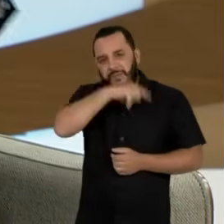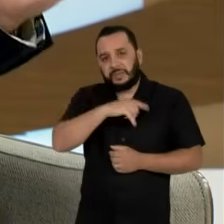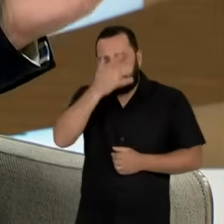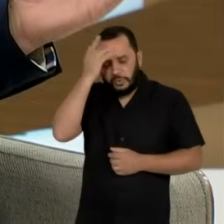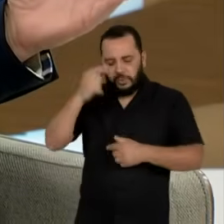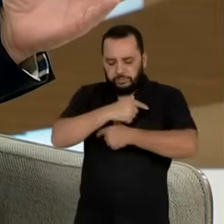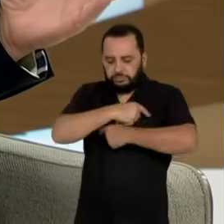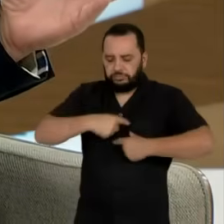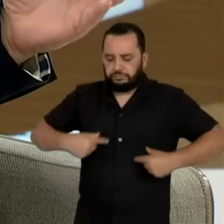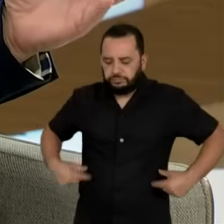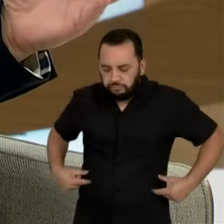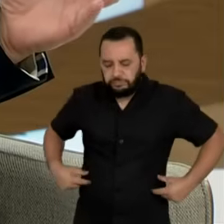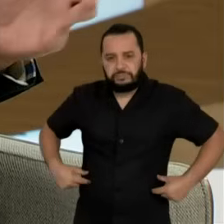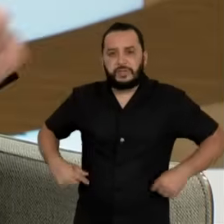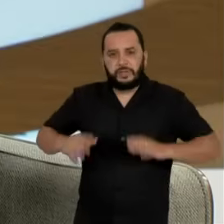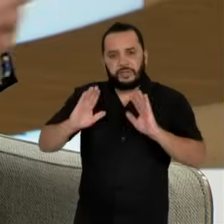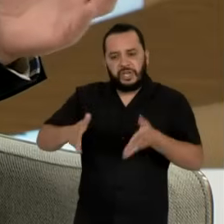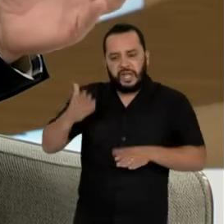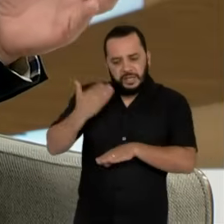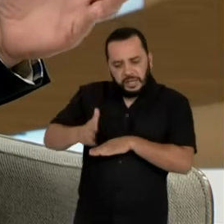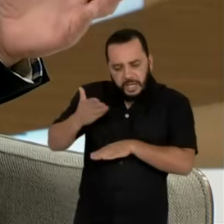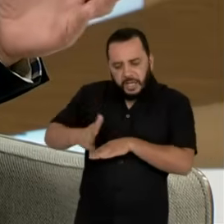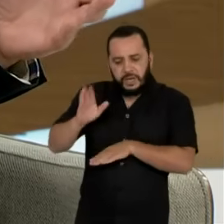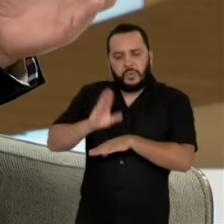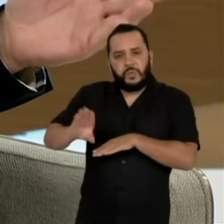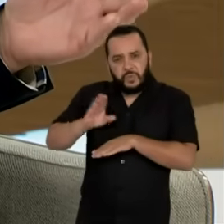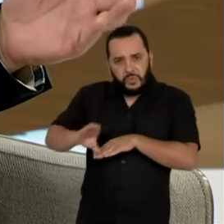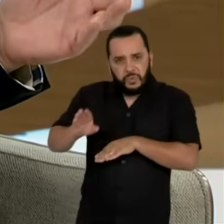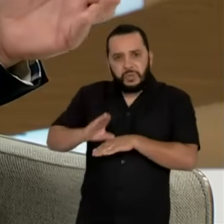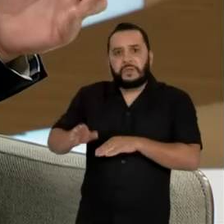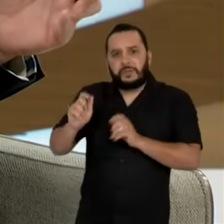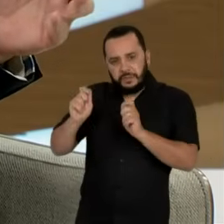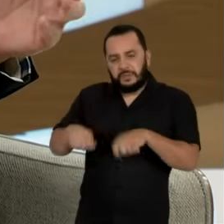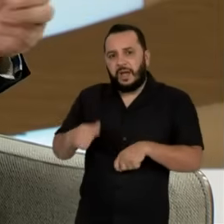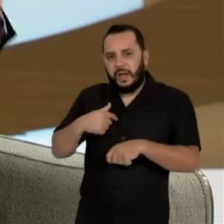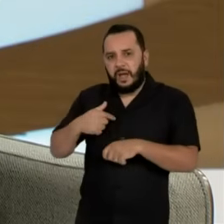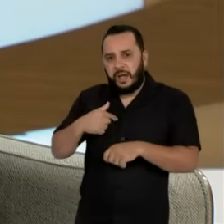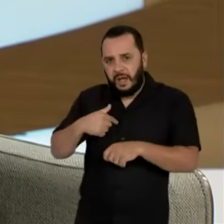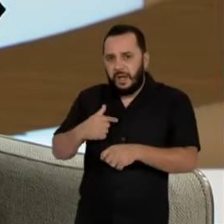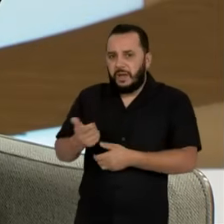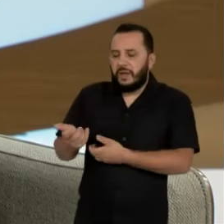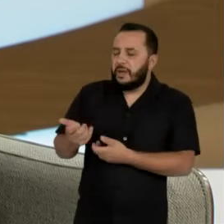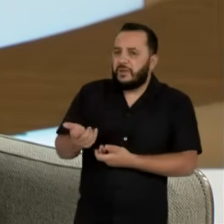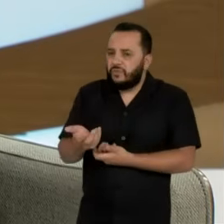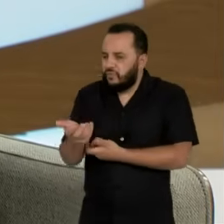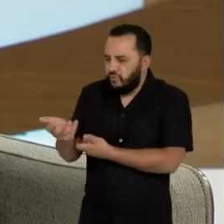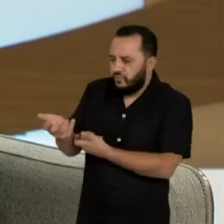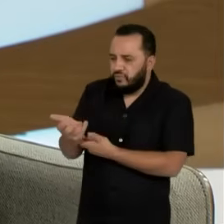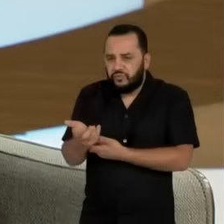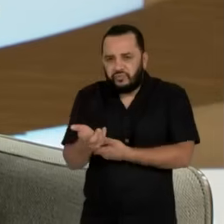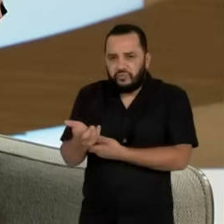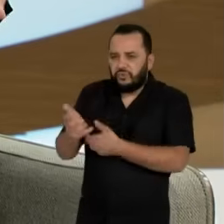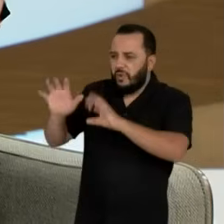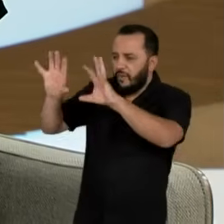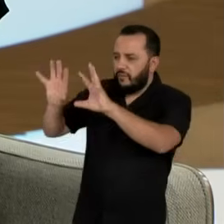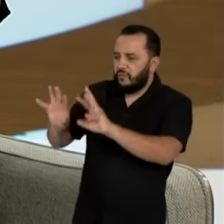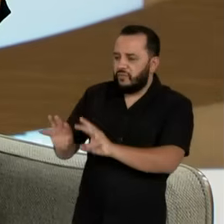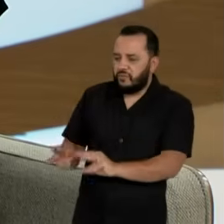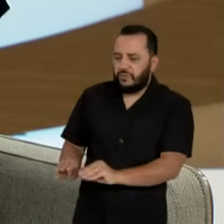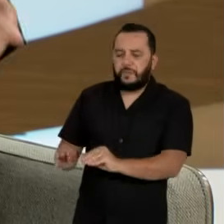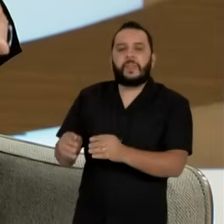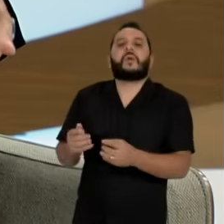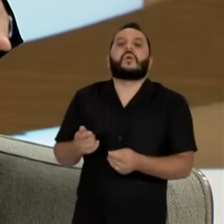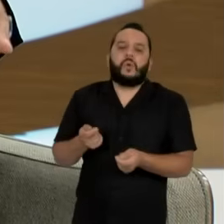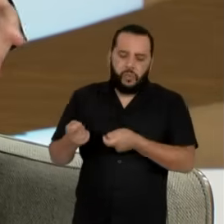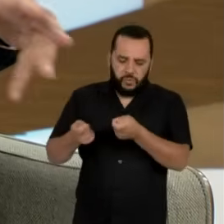pode ser que o fogo já tenha, né, já esteja incontrolável. Então, esses brigadistas voluntários, eles são fundamentais, sabe, para que